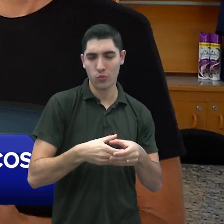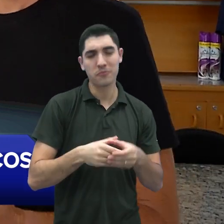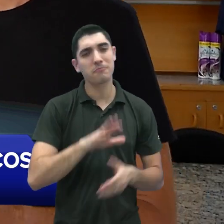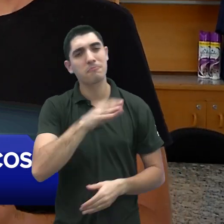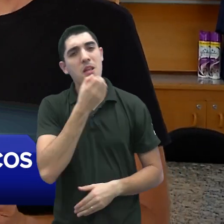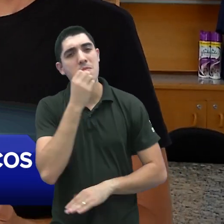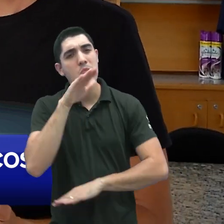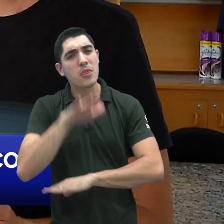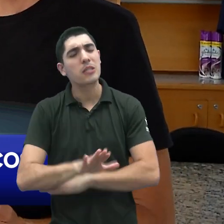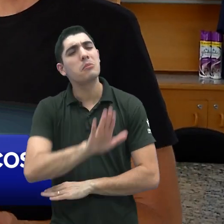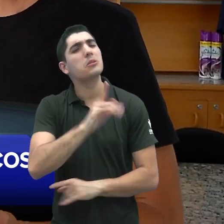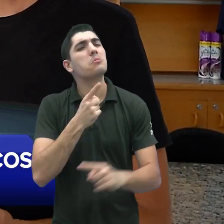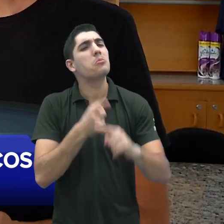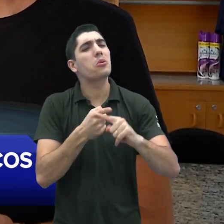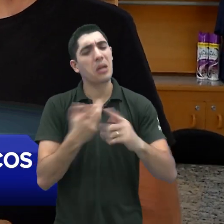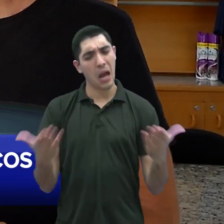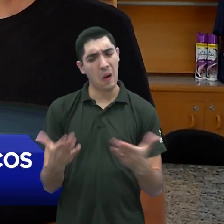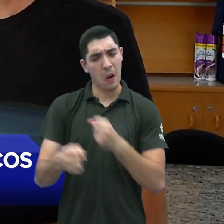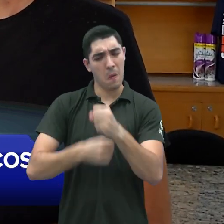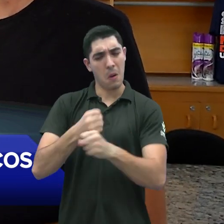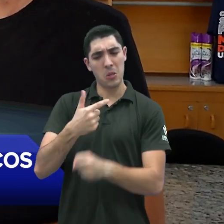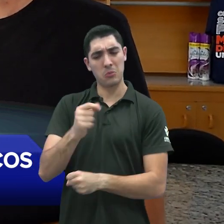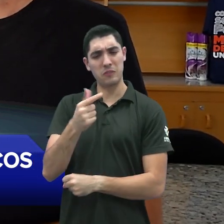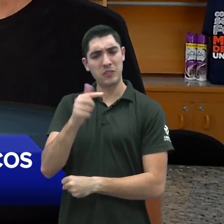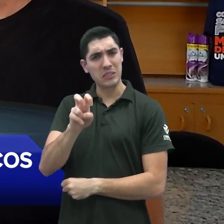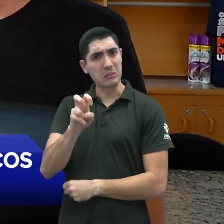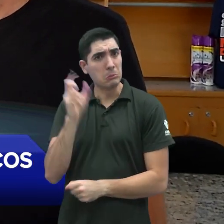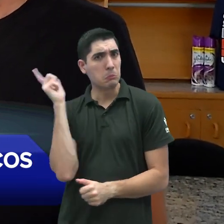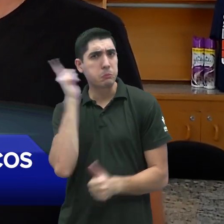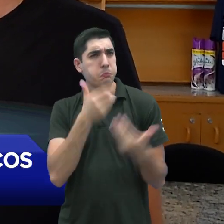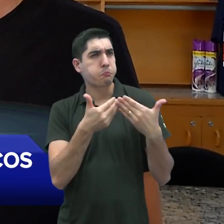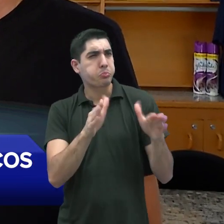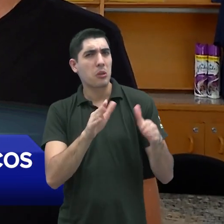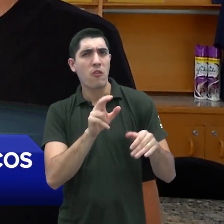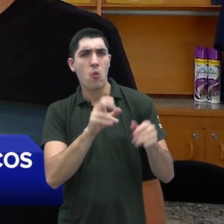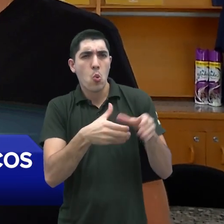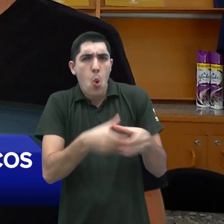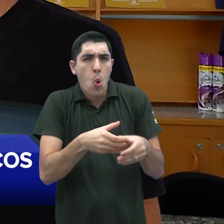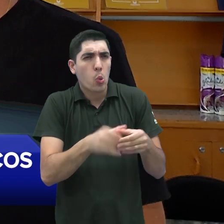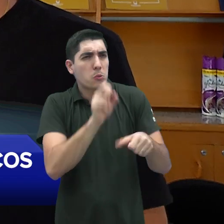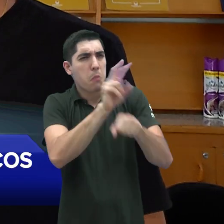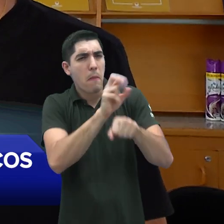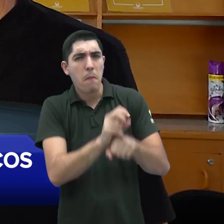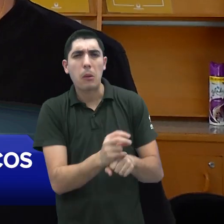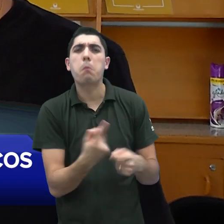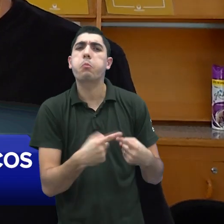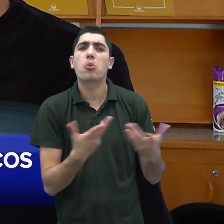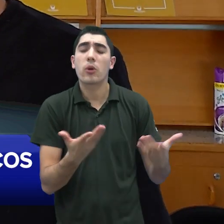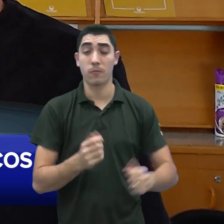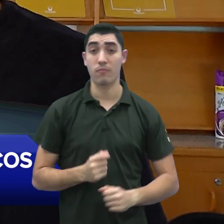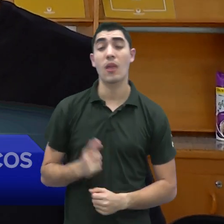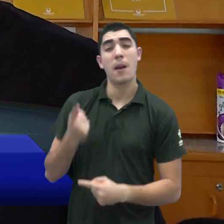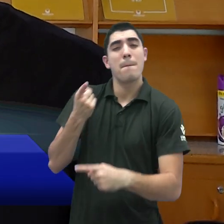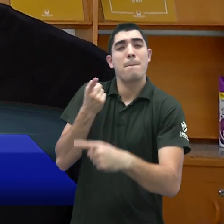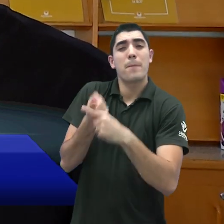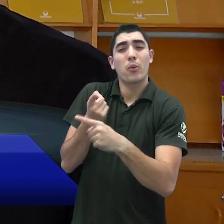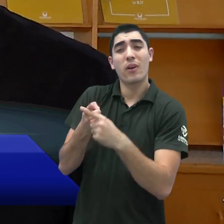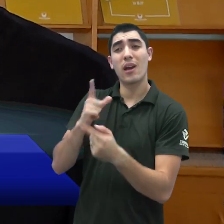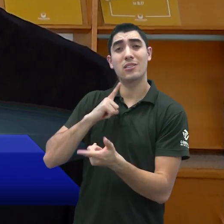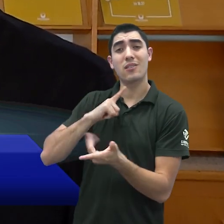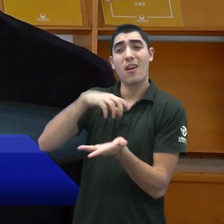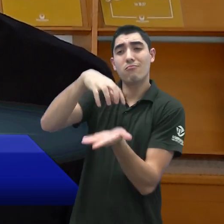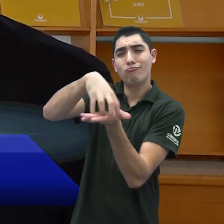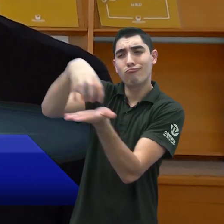Queria perguntar por que 2025 deve ser um ano tão favorável assim para os concursos públicos? São diversas instituições que